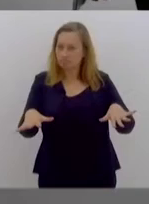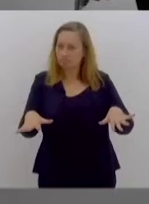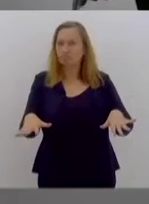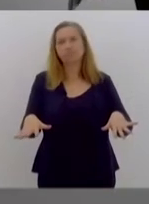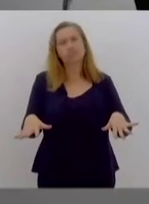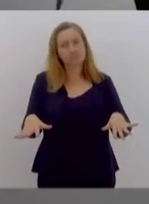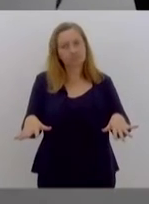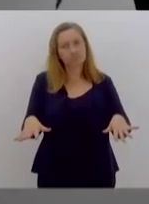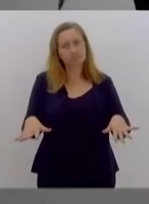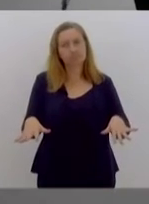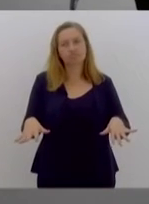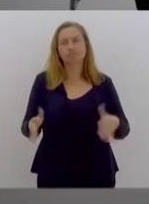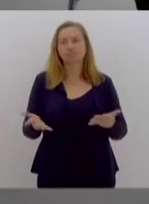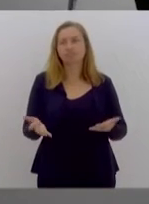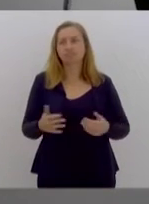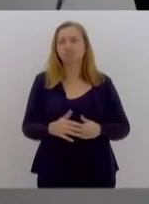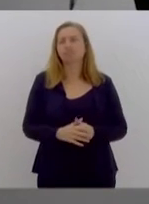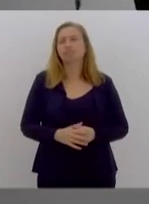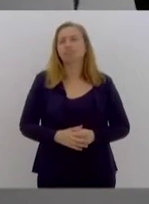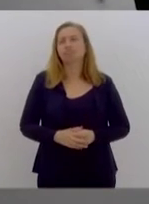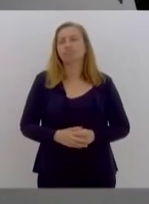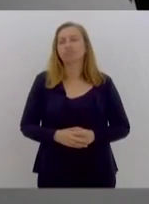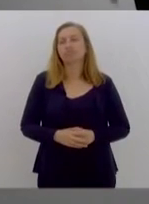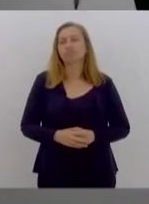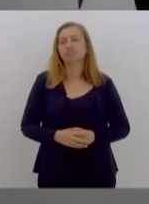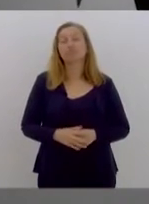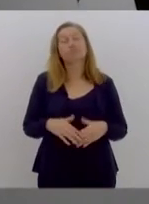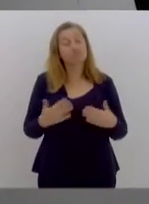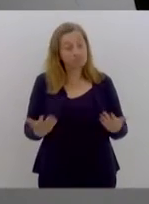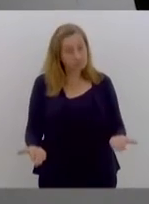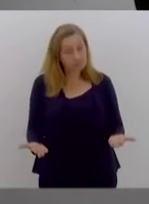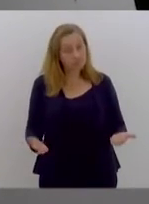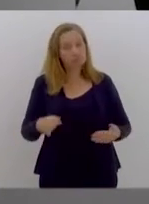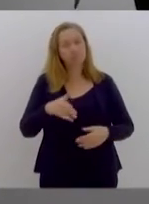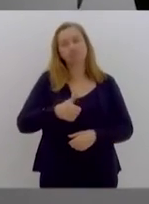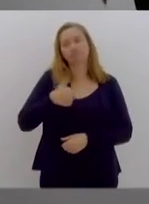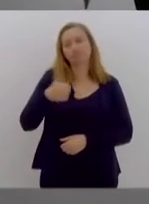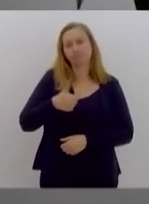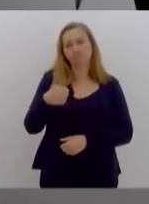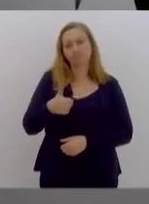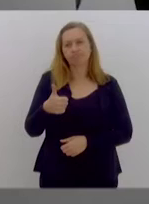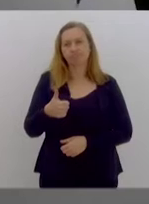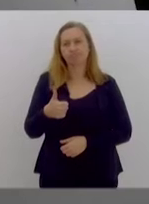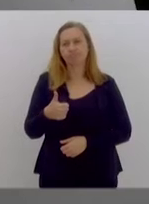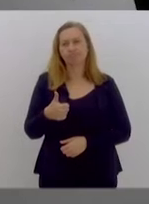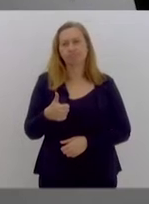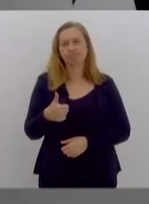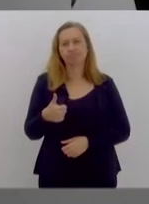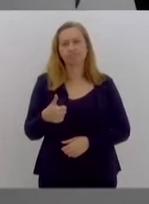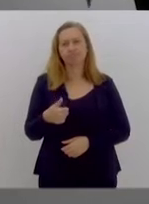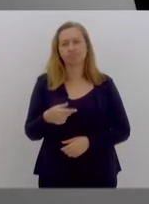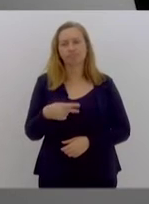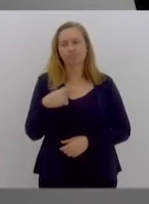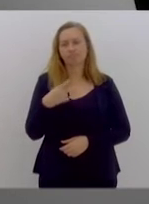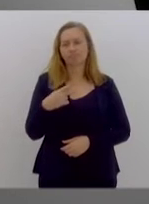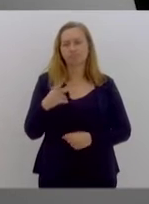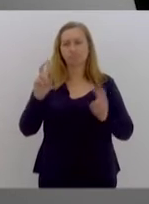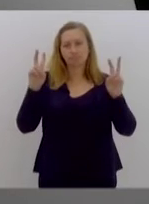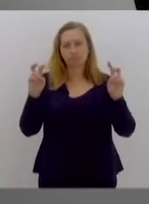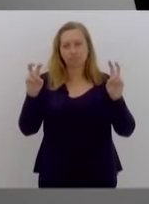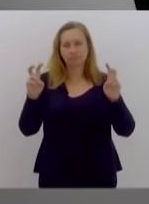50% de demanda Então esse foi o primeiro ponto trazer essa questão